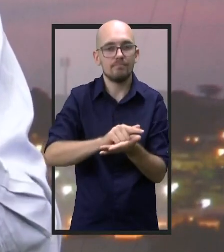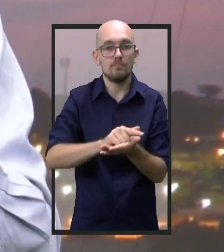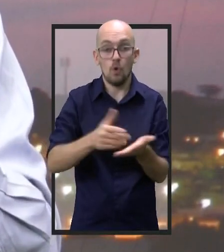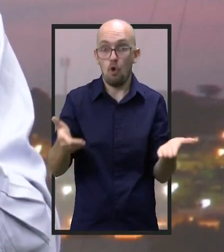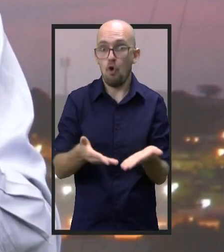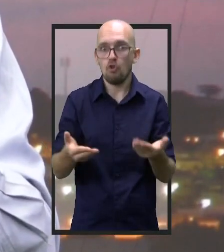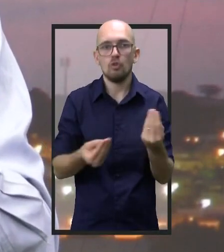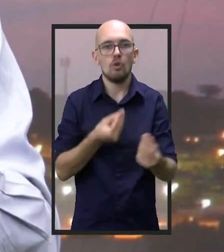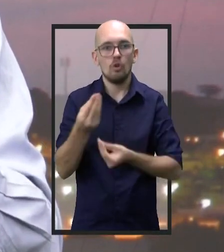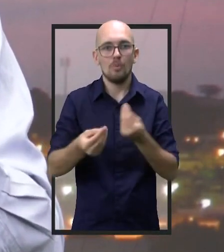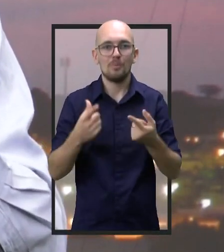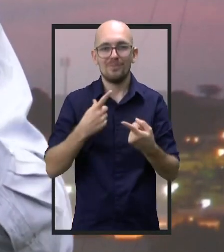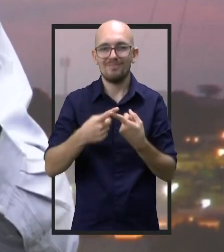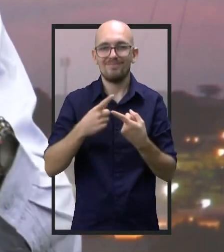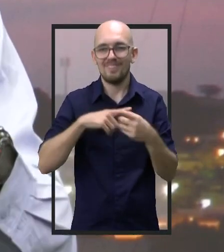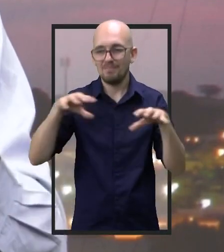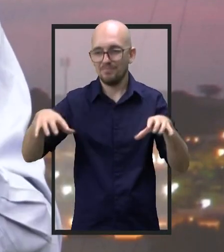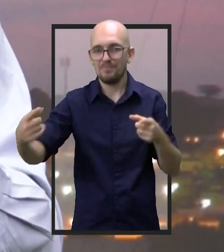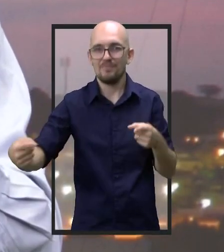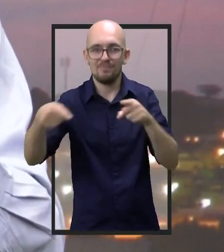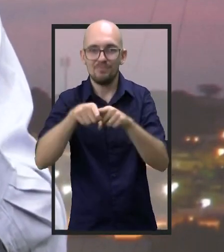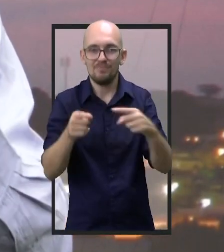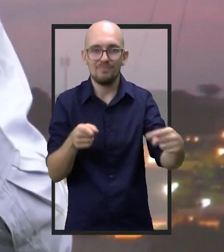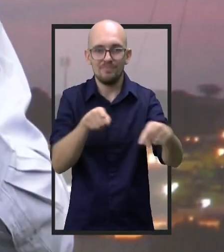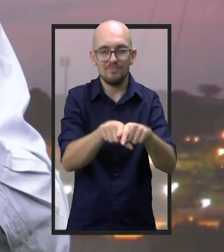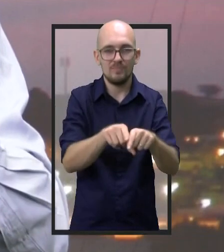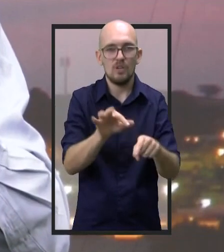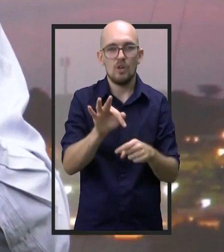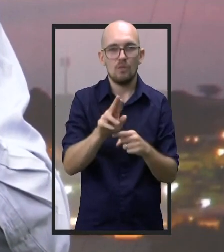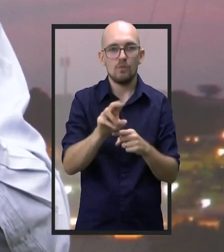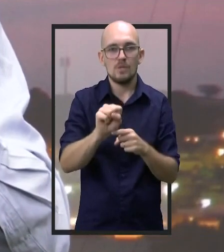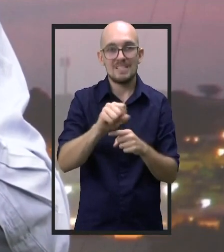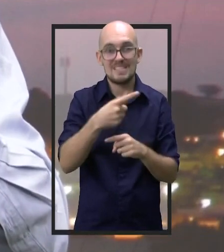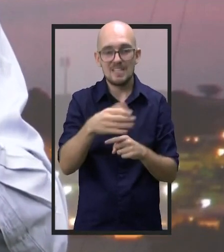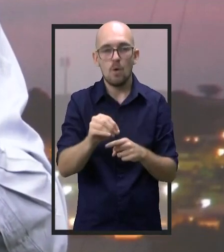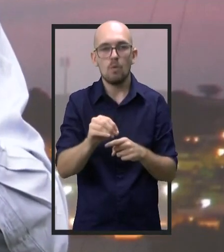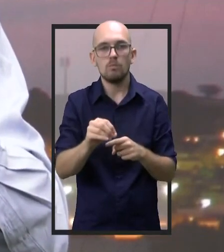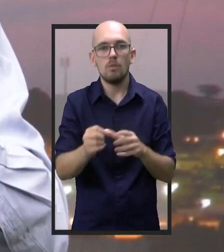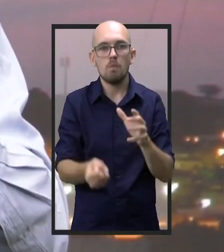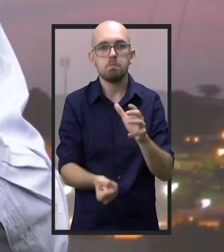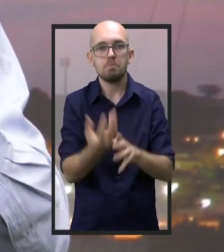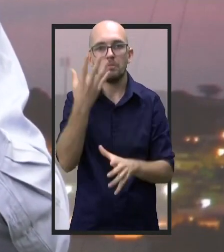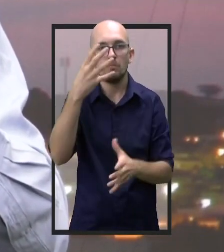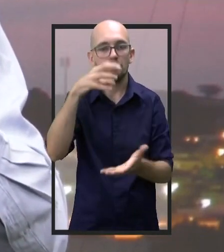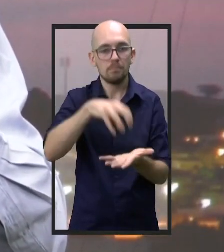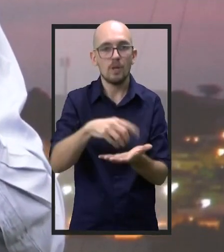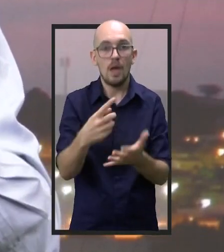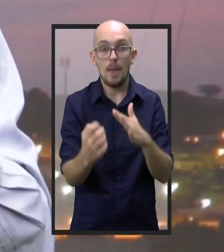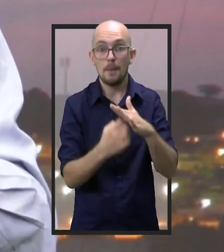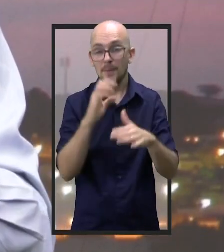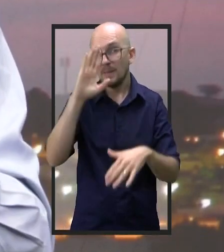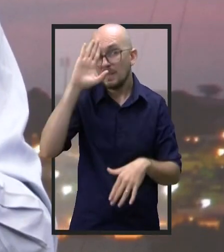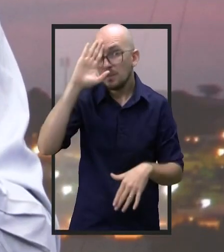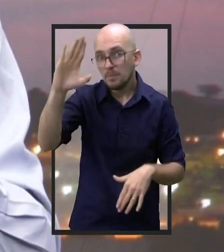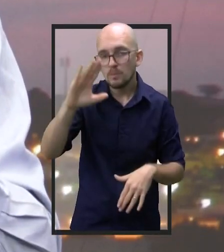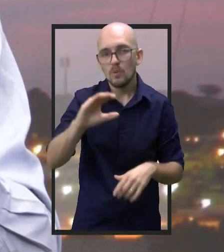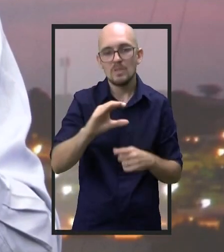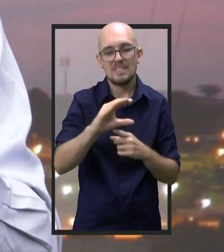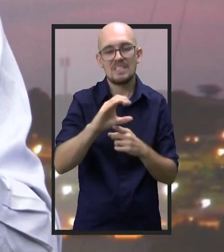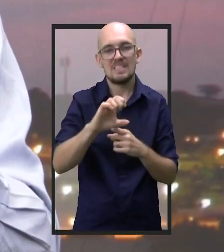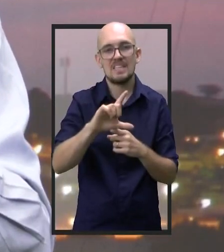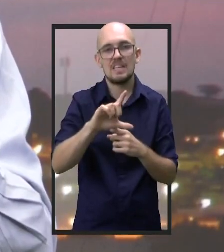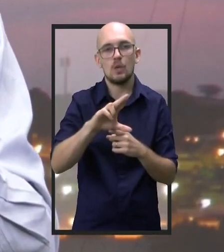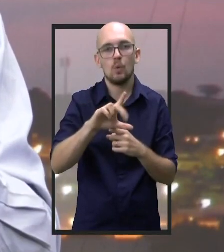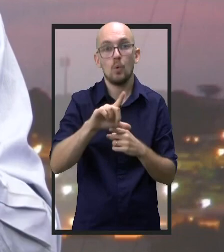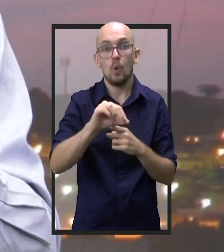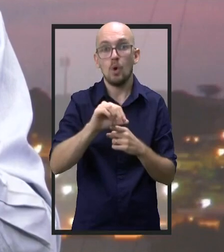nas fusões que houveram, gerou hoje, a Suzano é a principal empresa de pasta de celulose do mundo,